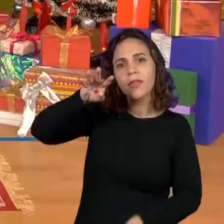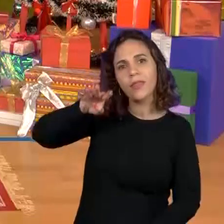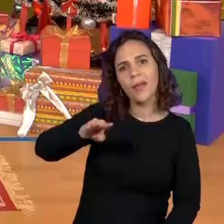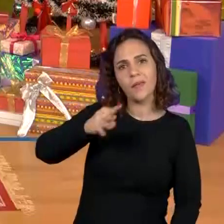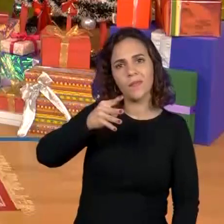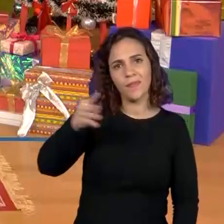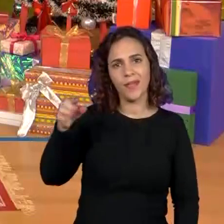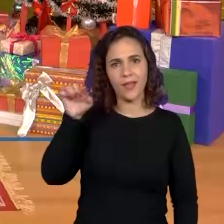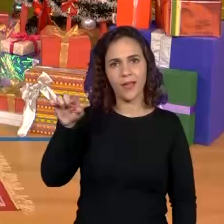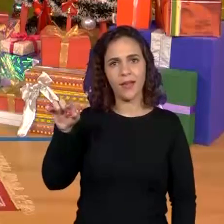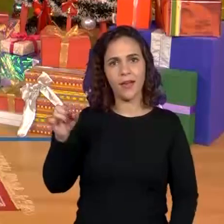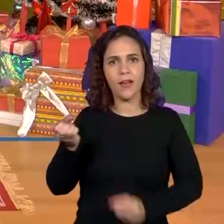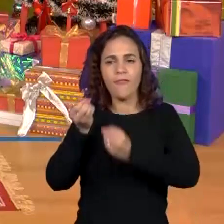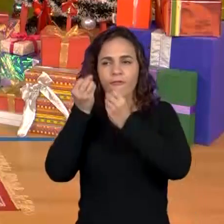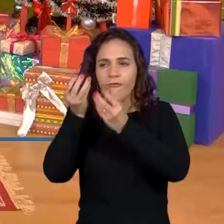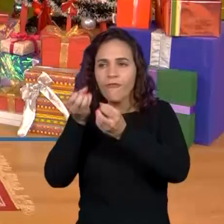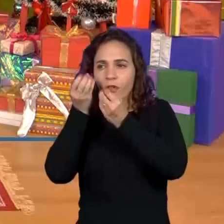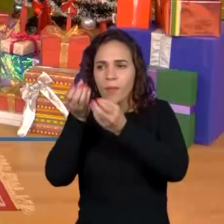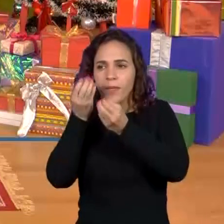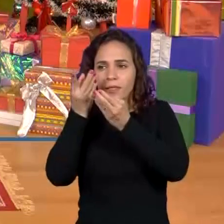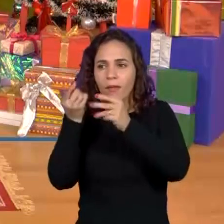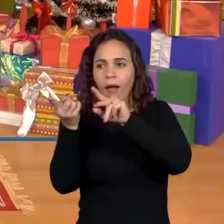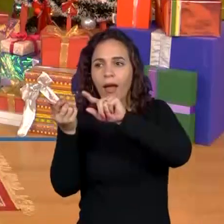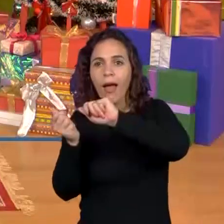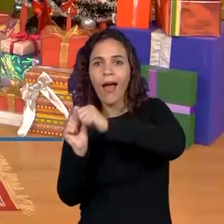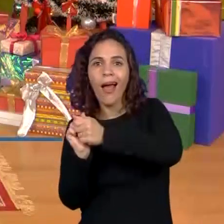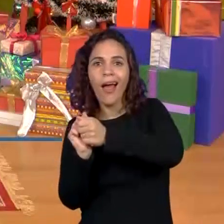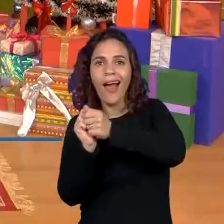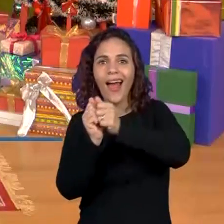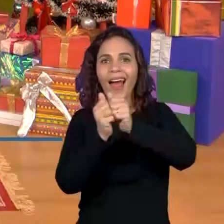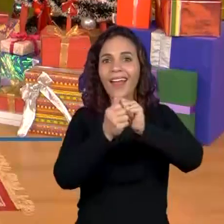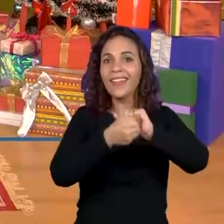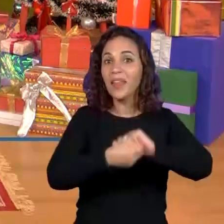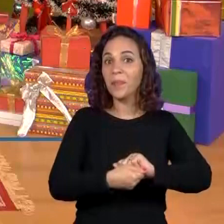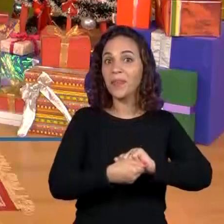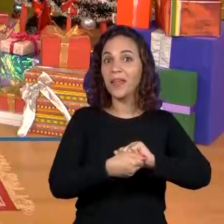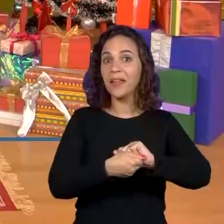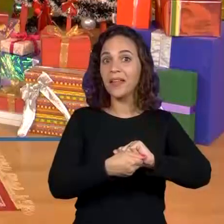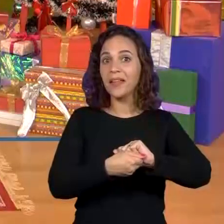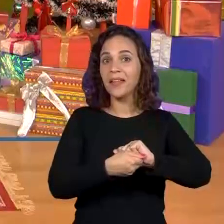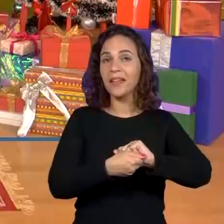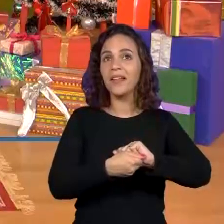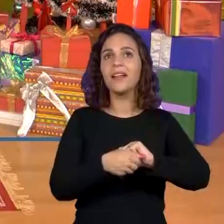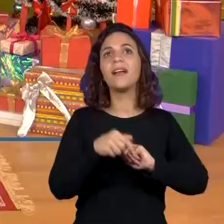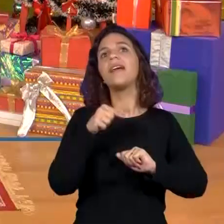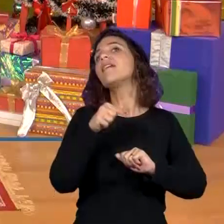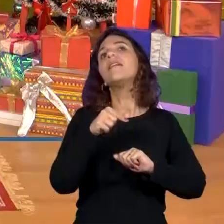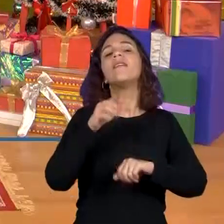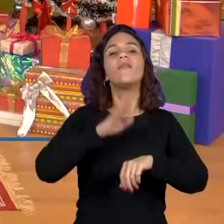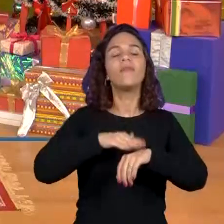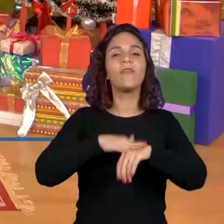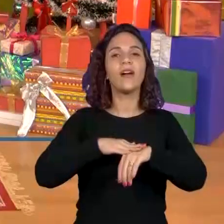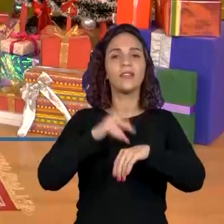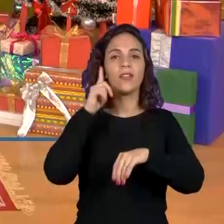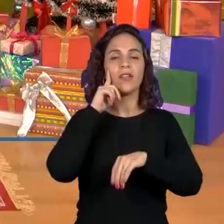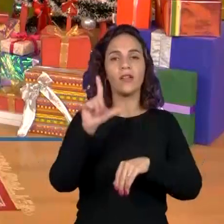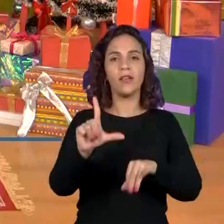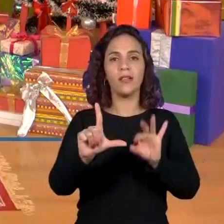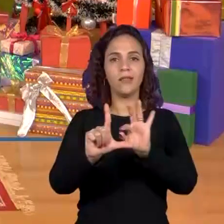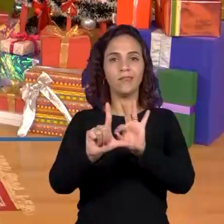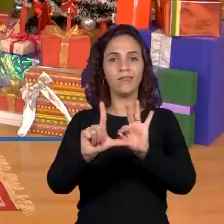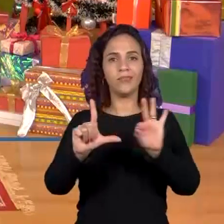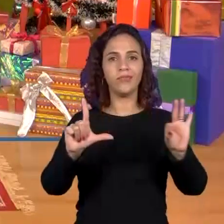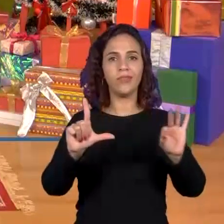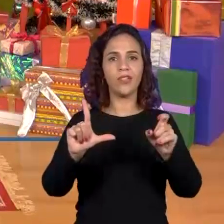bem. informações numa tabela. Tem. E aí você faz o eixo X e Y no